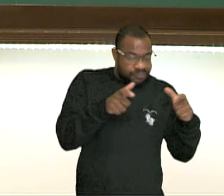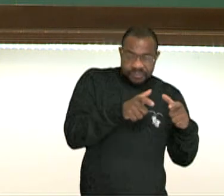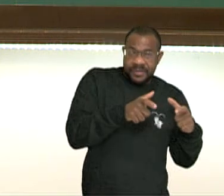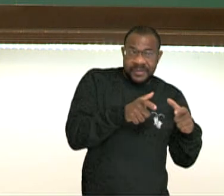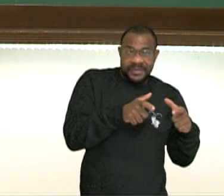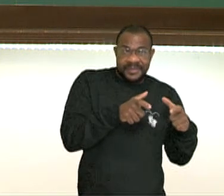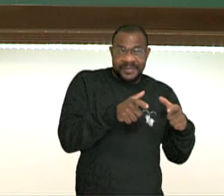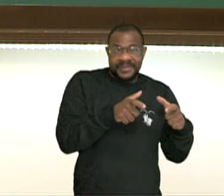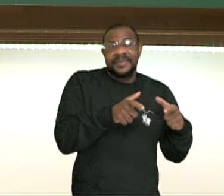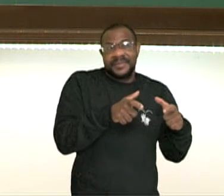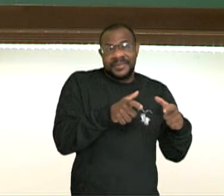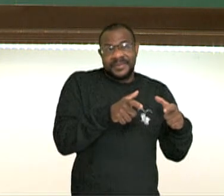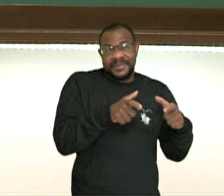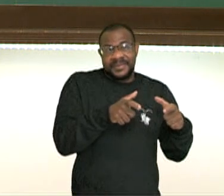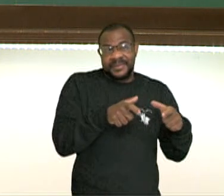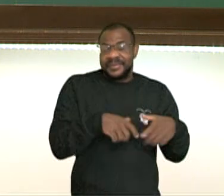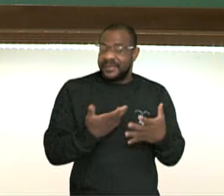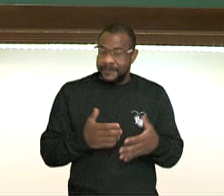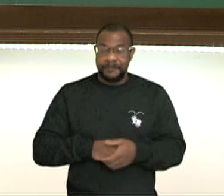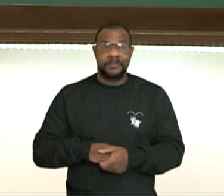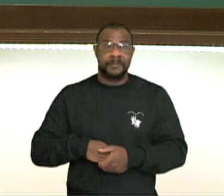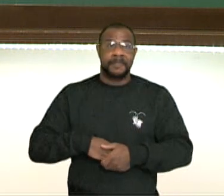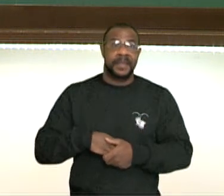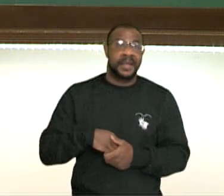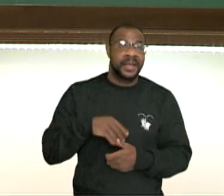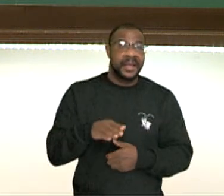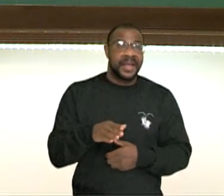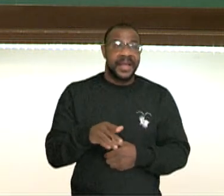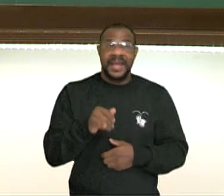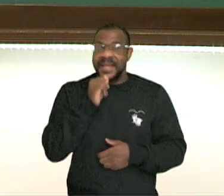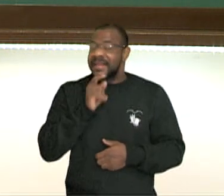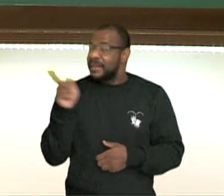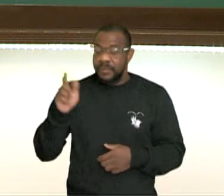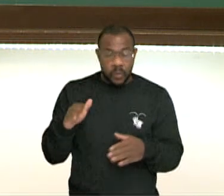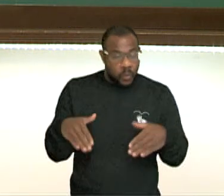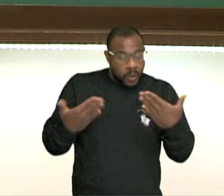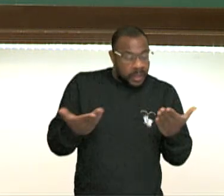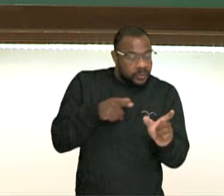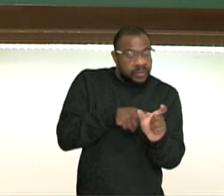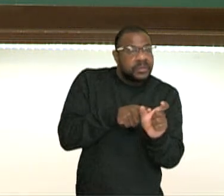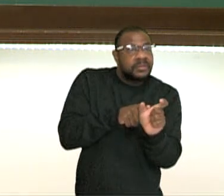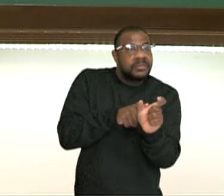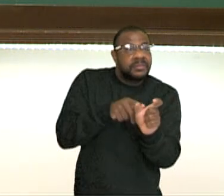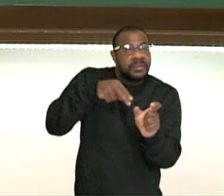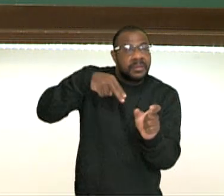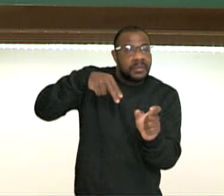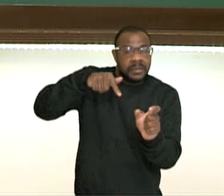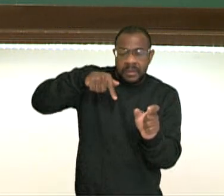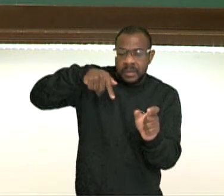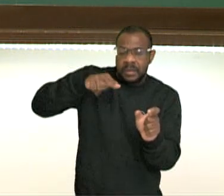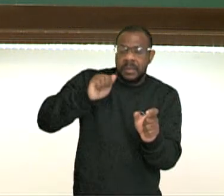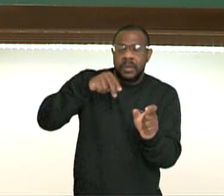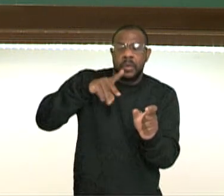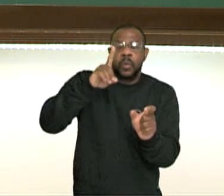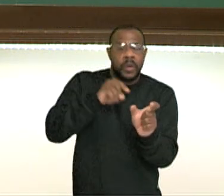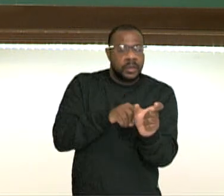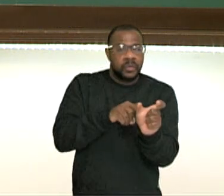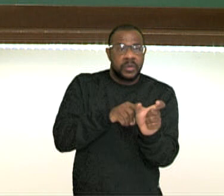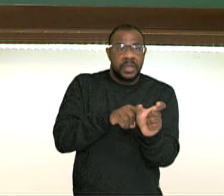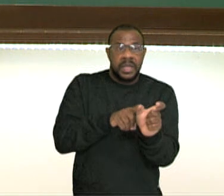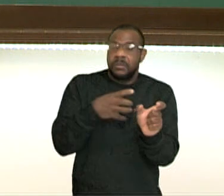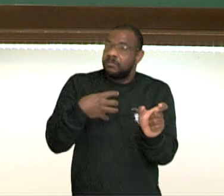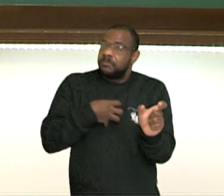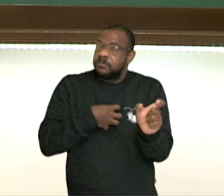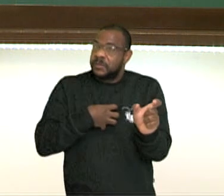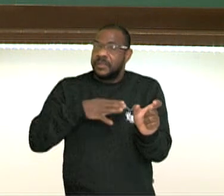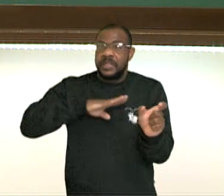a espécie está ameaçada. Então, esse quando também está estabelecendo um tipo de condição.